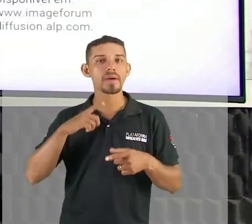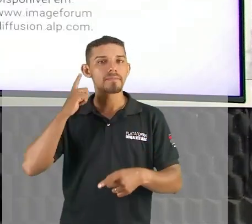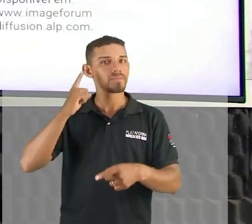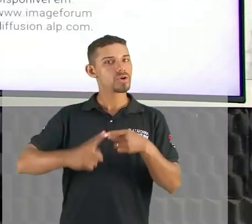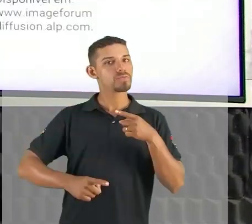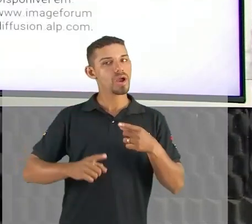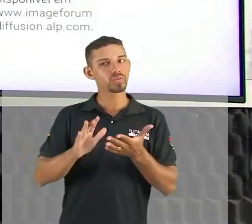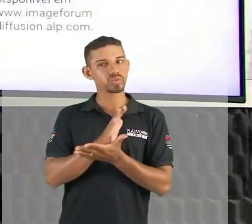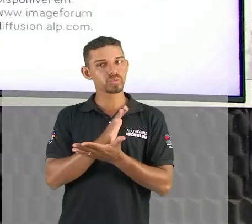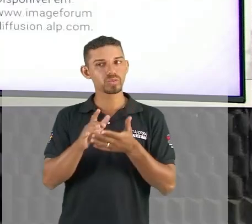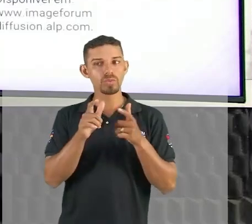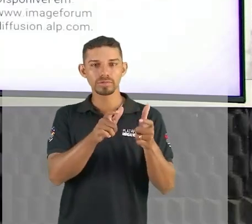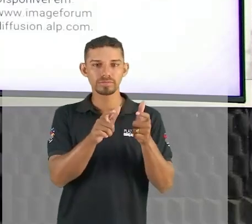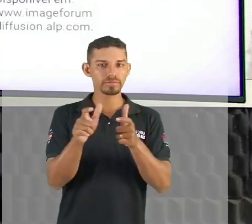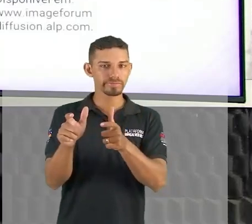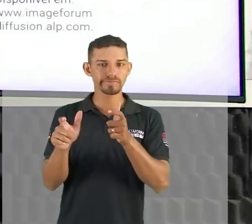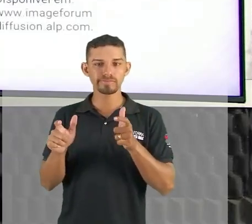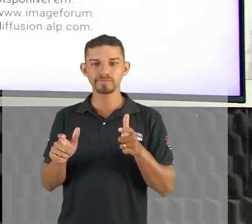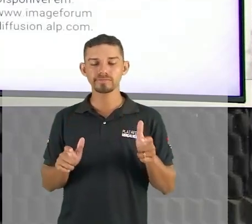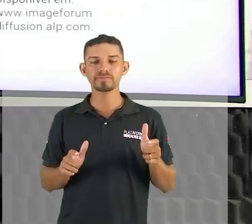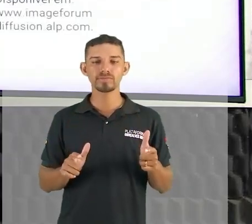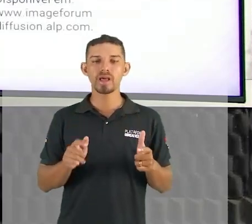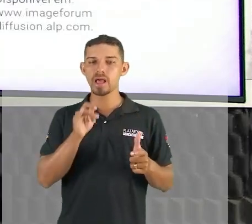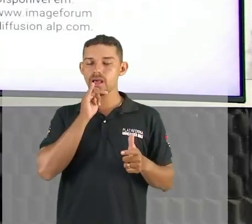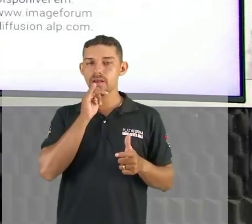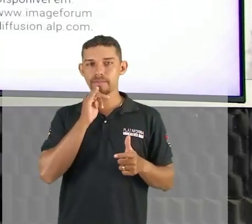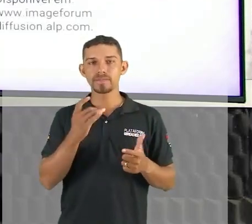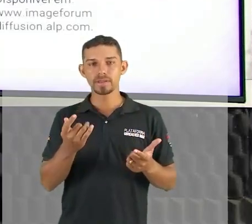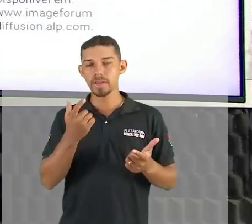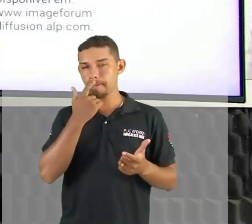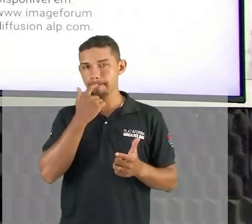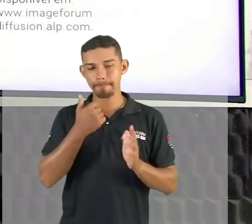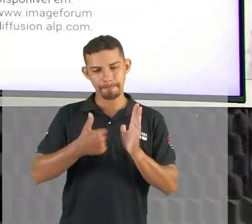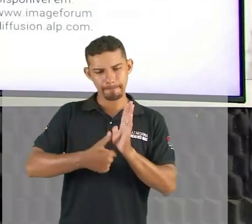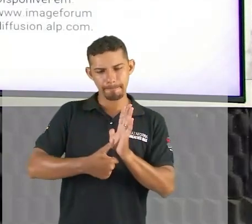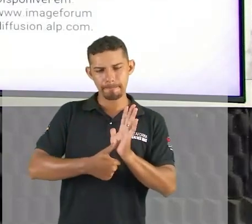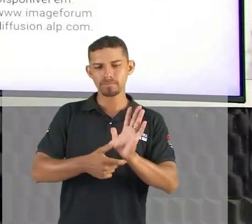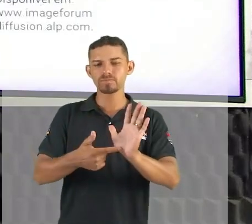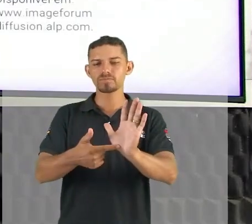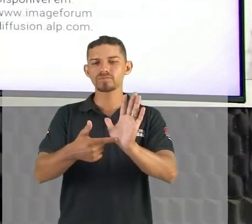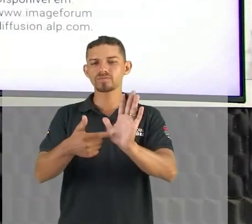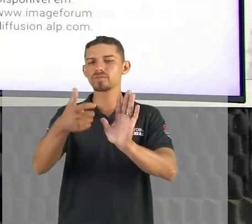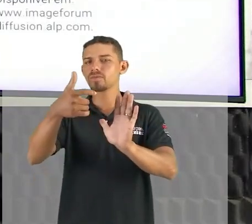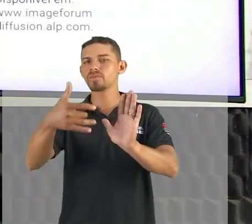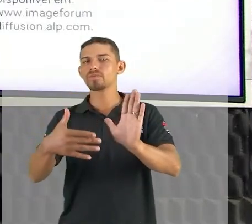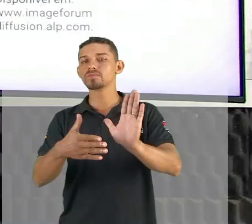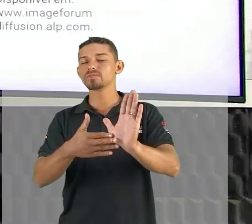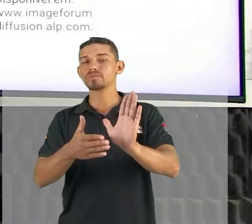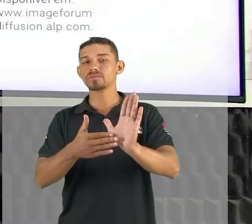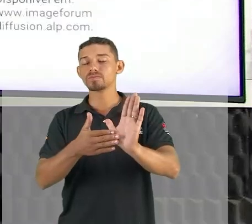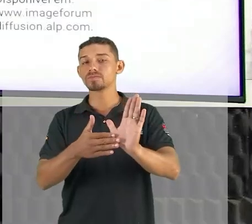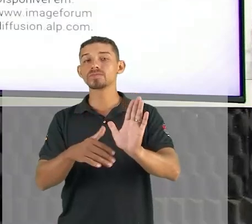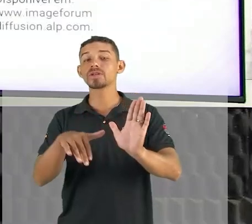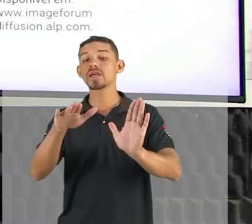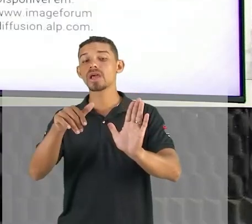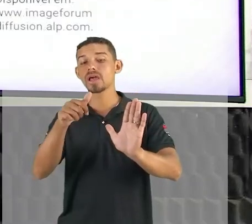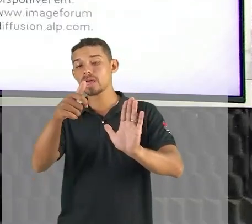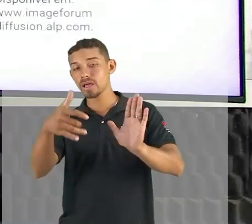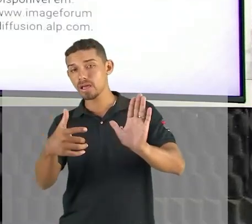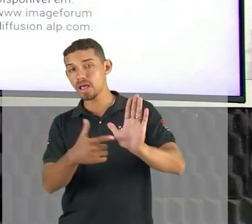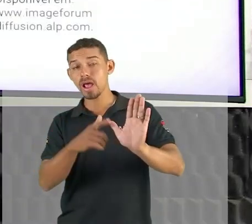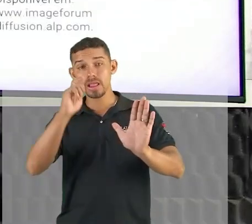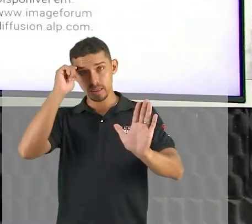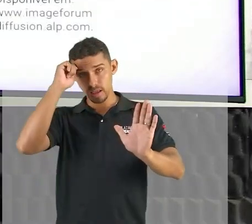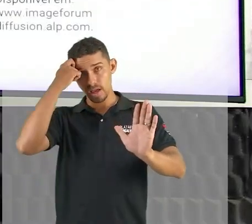proibições, havia a carteira, né, de identidade, de identificação deles, dizia exatamente quem eram eles, se